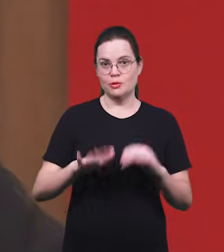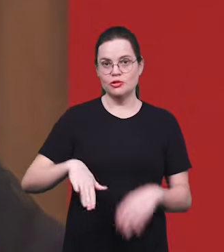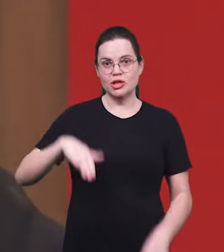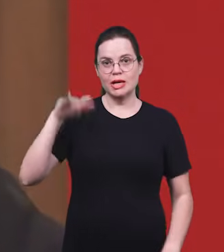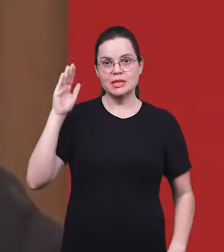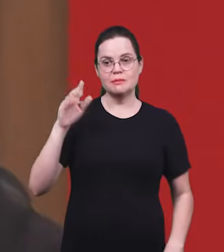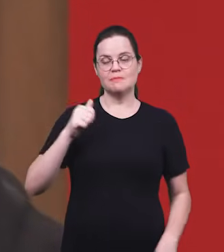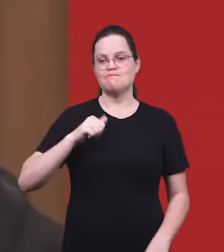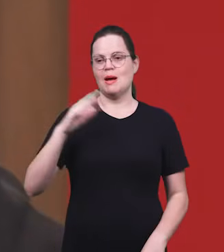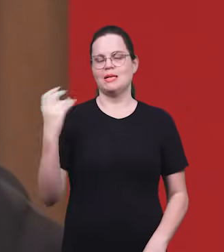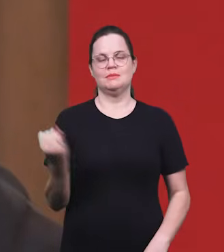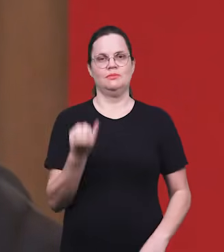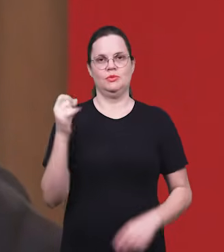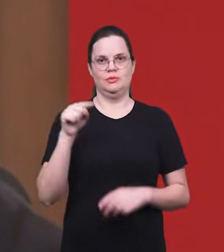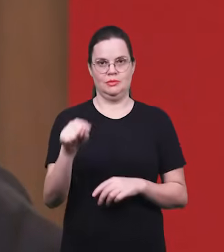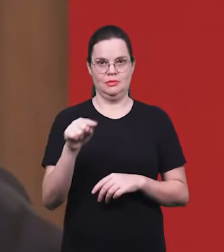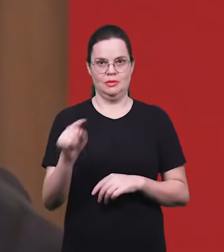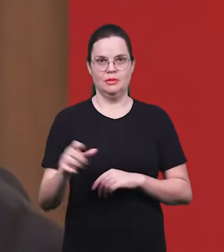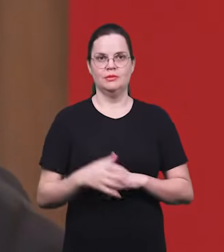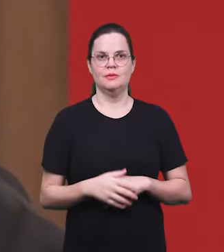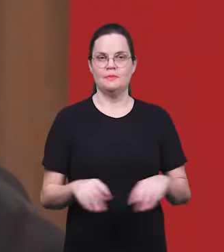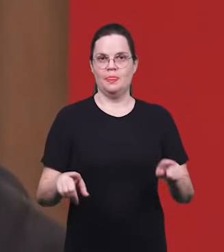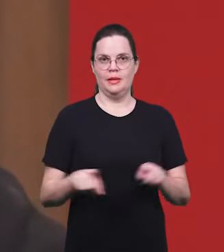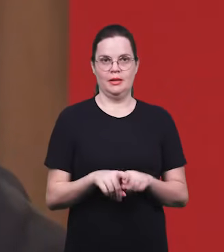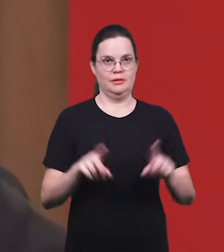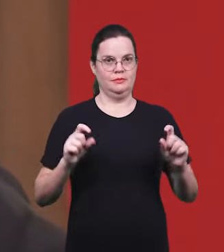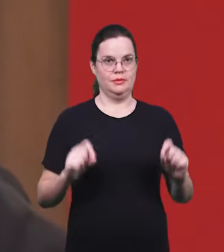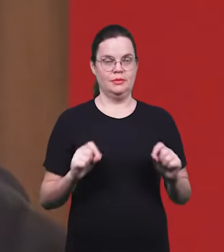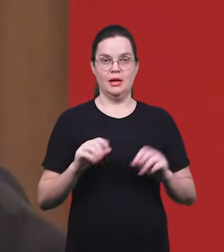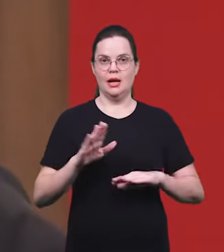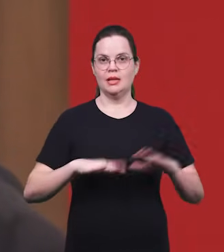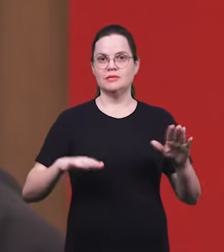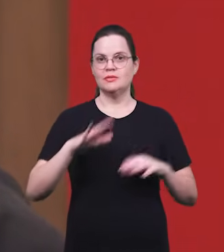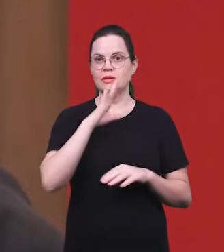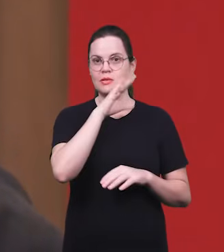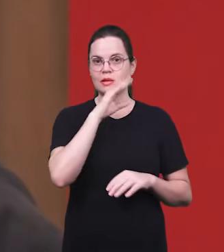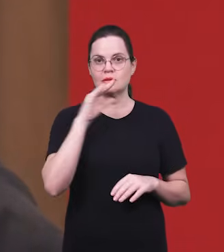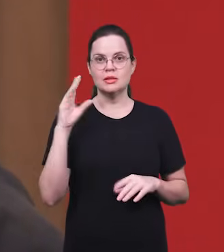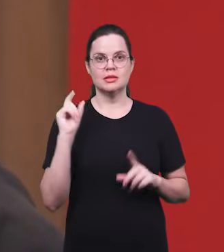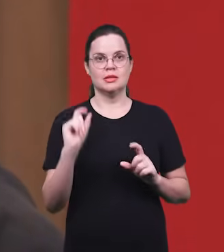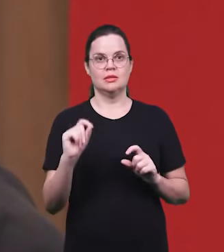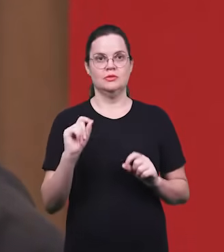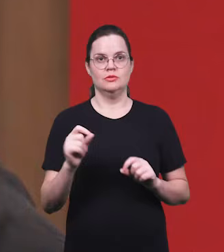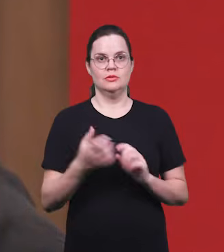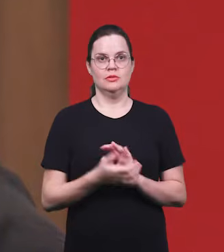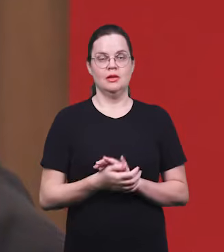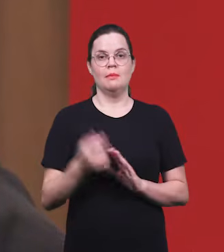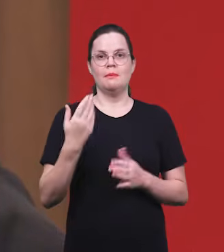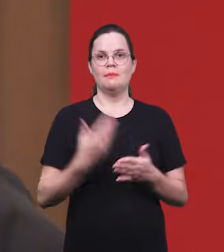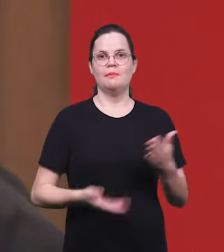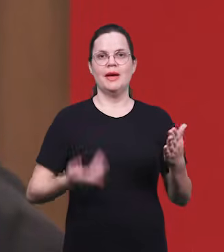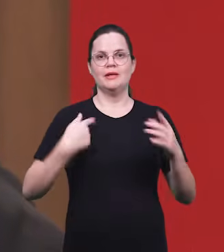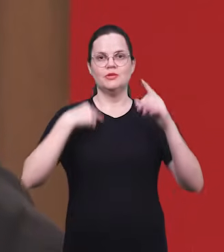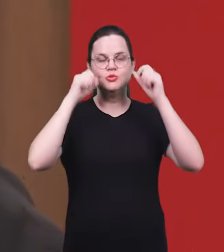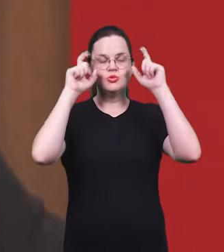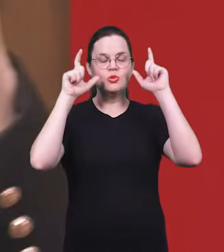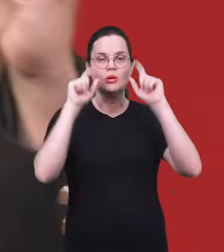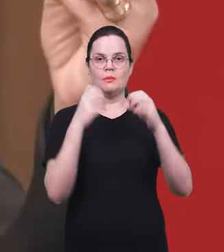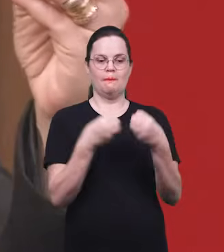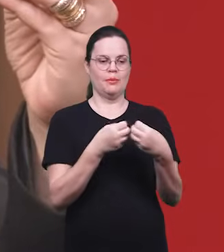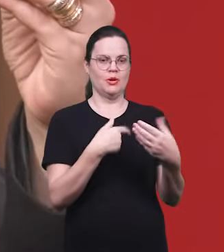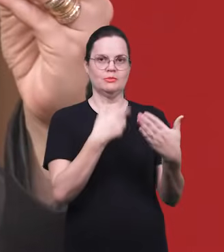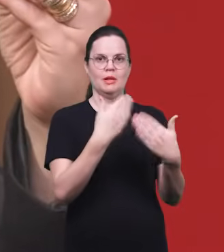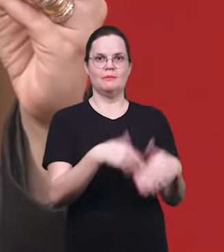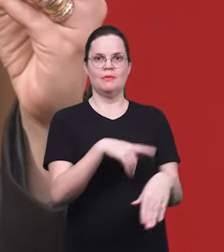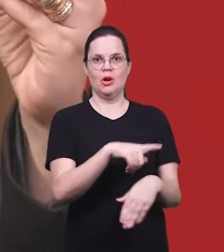de crescimento, ele é ainda mais importante. Sem contar o seguinte, muitas vezes o adolescente ele perde o sono em